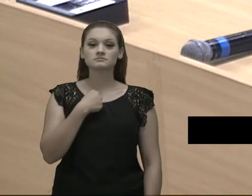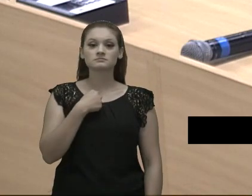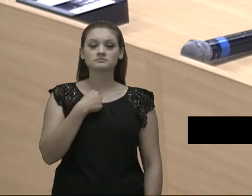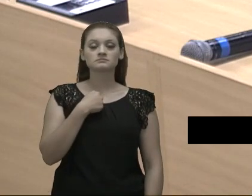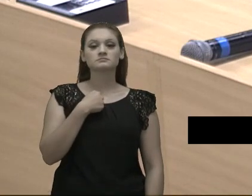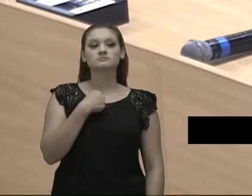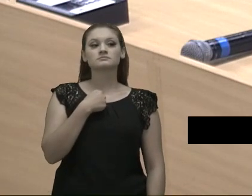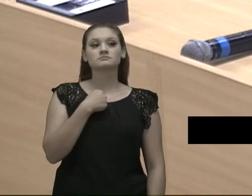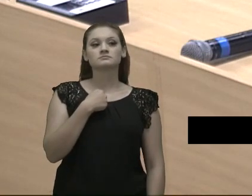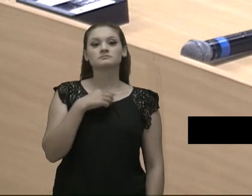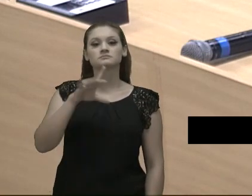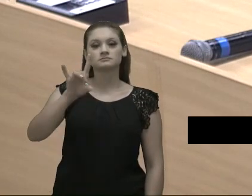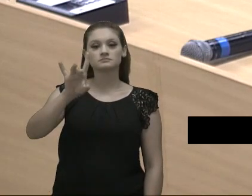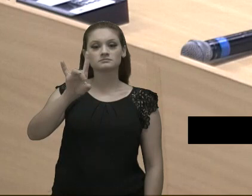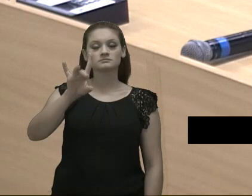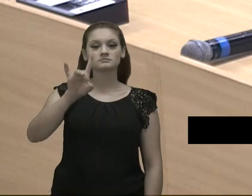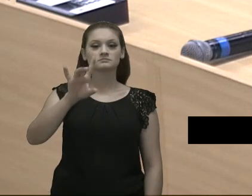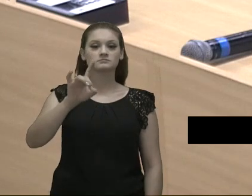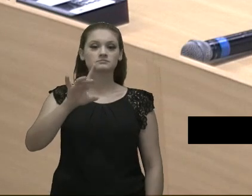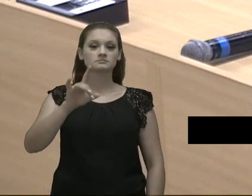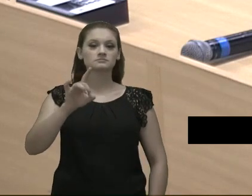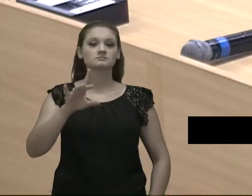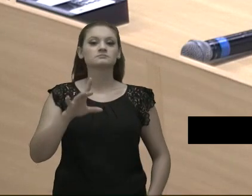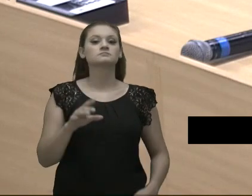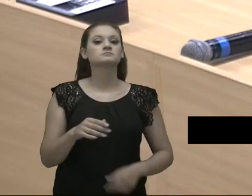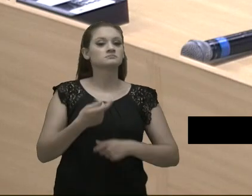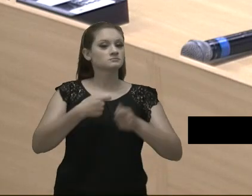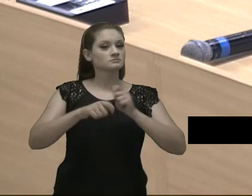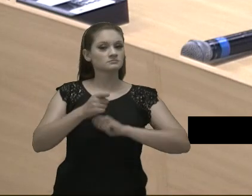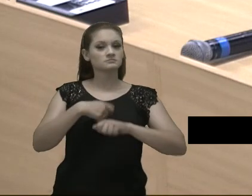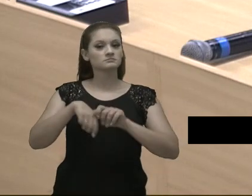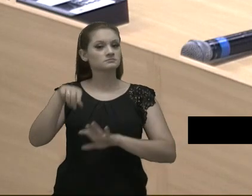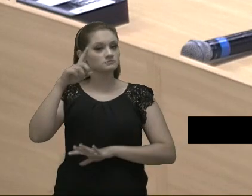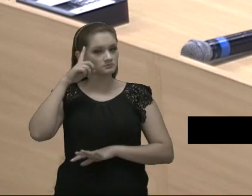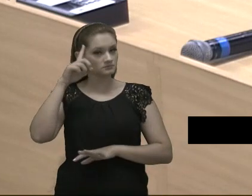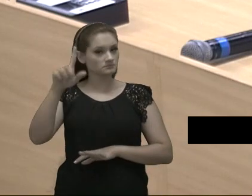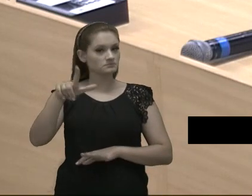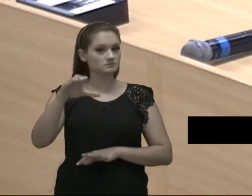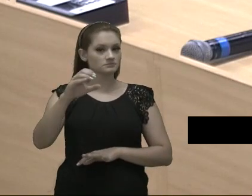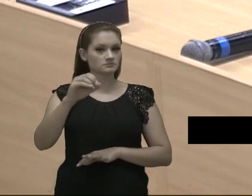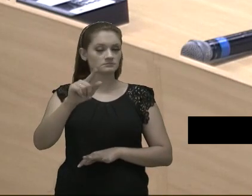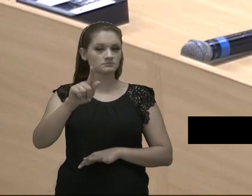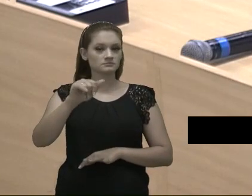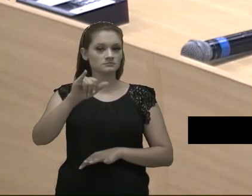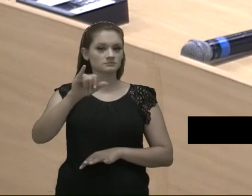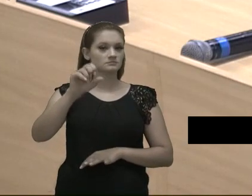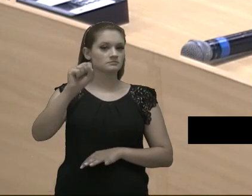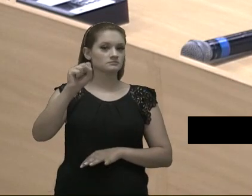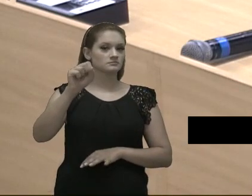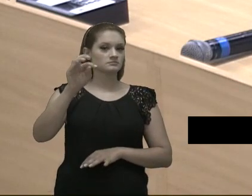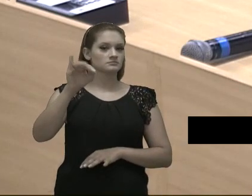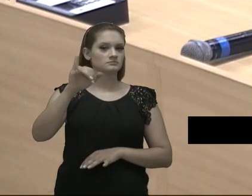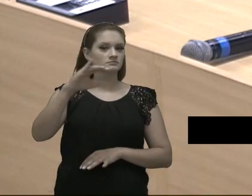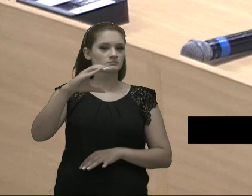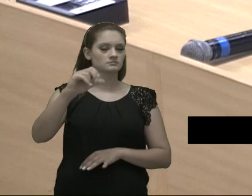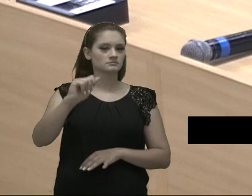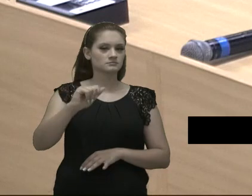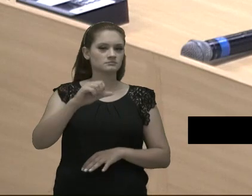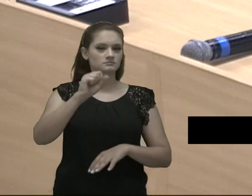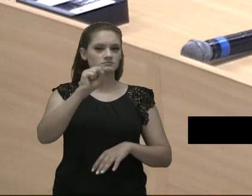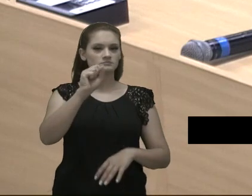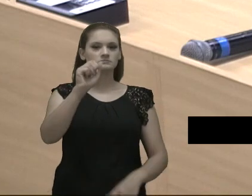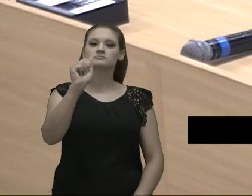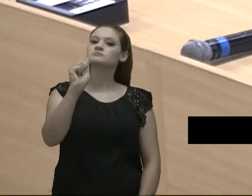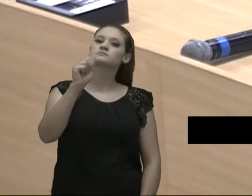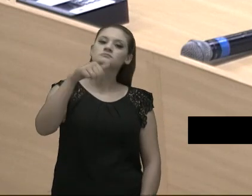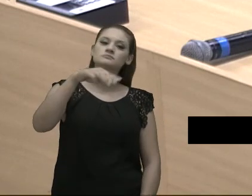a minha participação é somente na parte logística, né, do dia, que Santa Helena teve por volta de